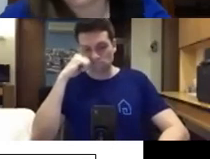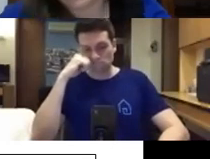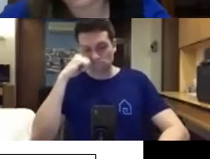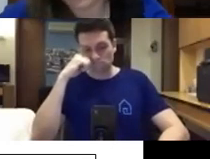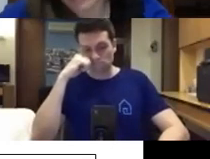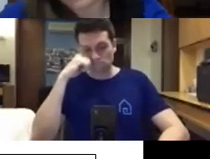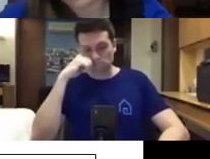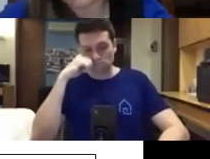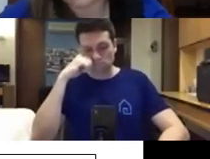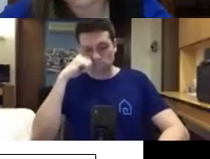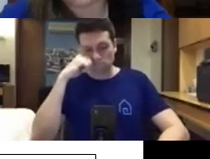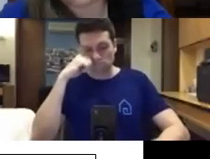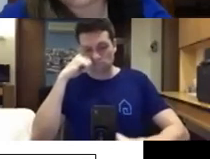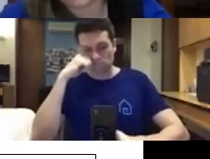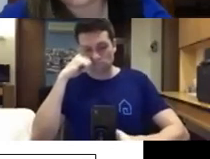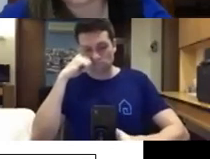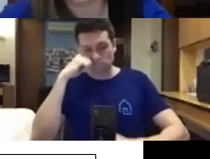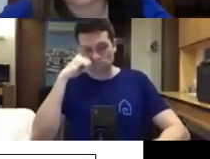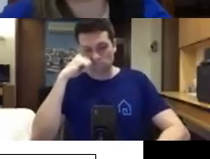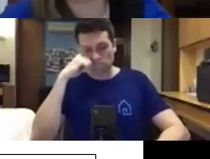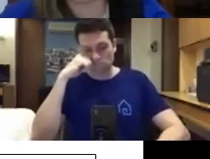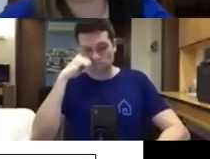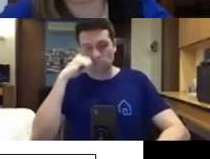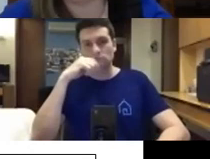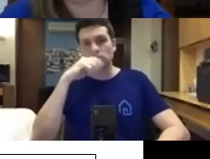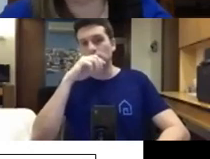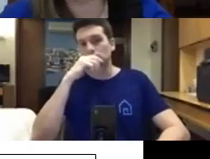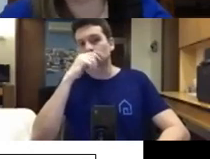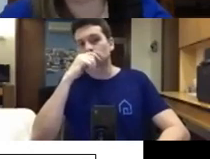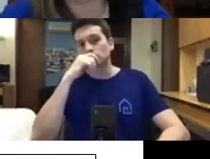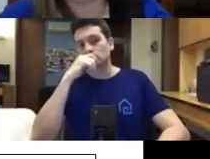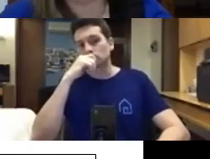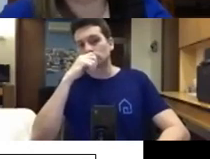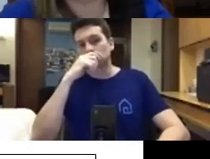e a gente encontra muito quartzo, por exemplo, nos nossos agregados silicosos, né, areia, enfim.